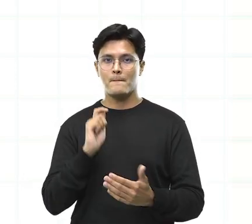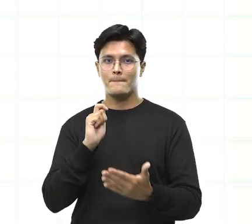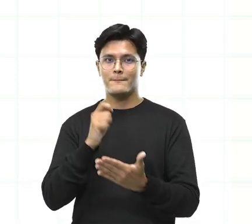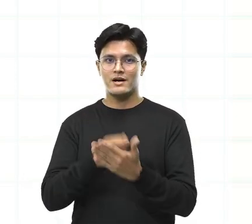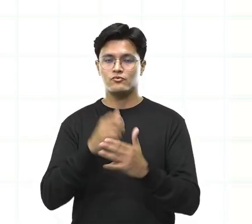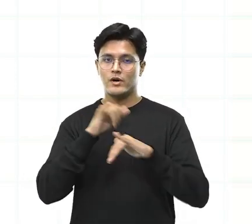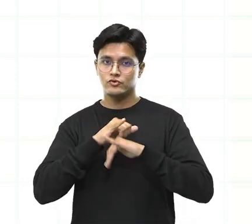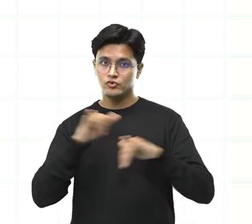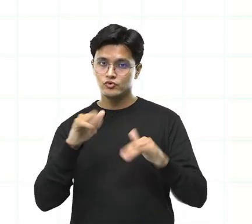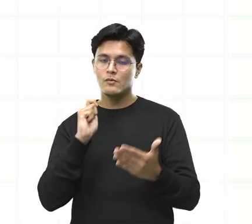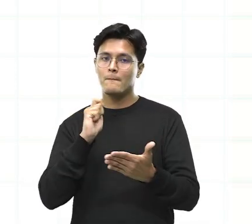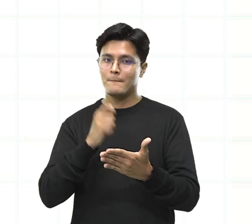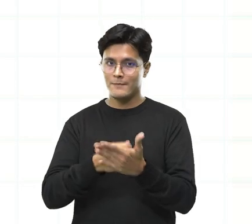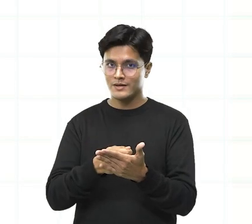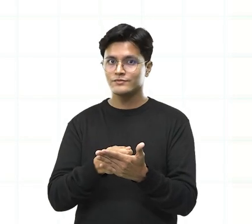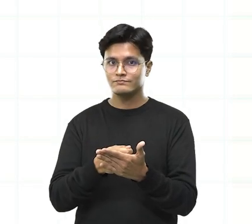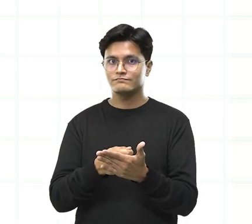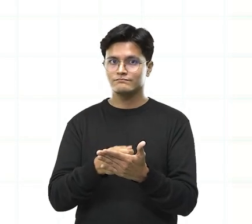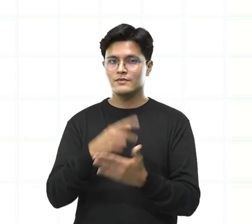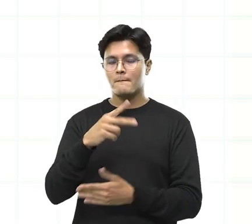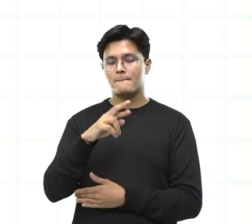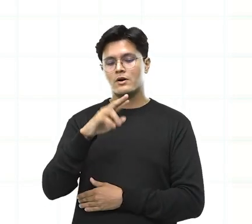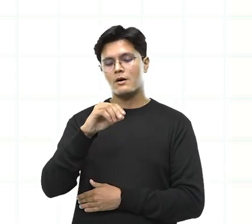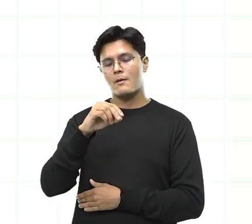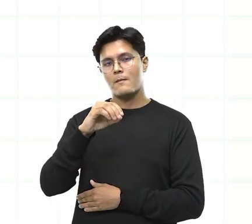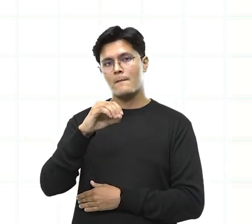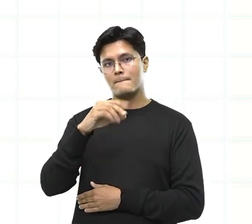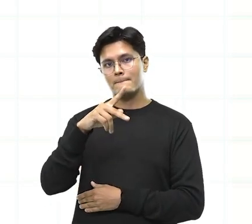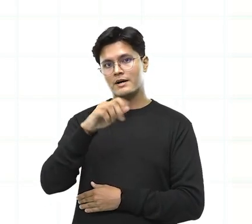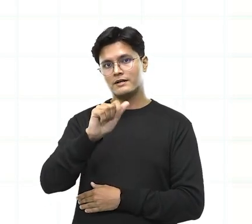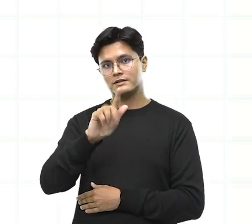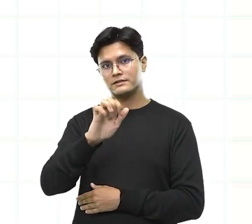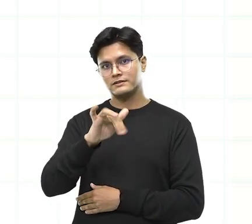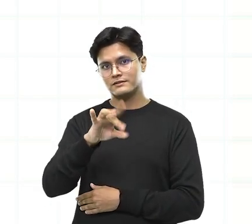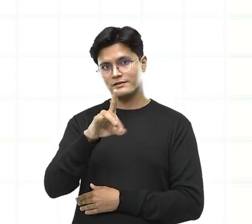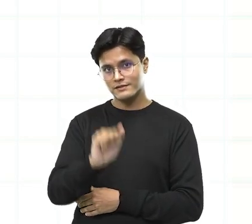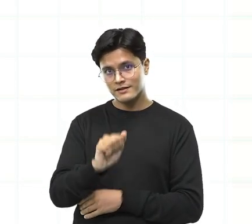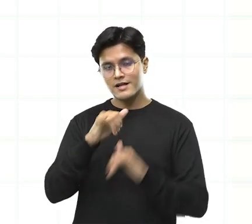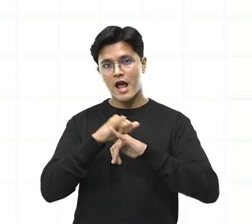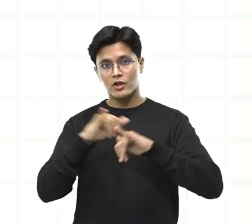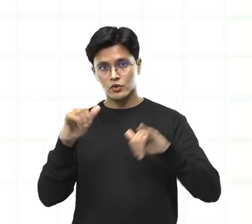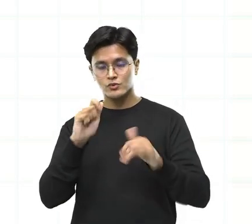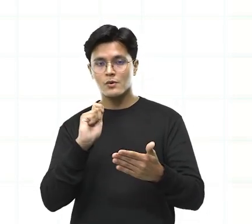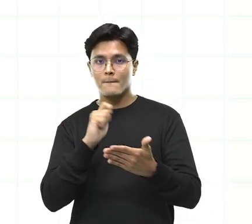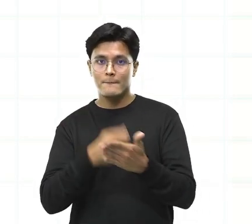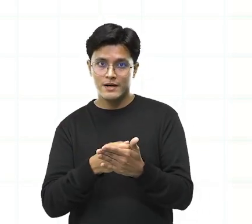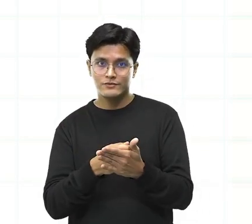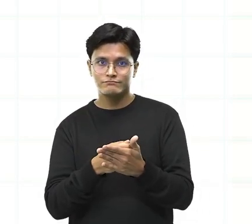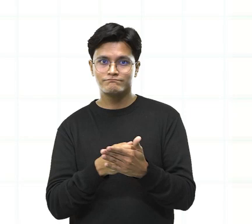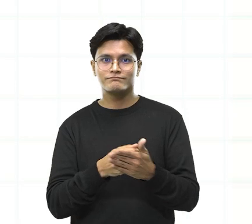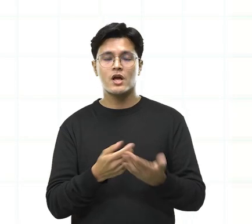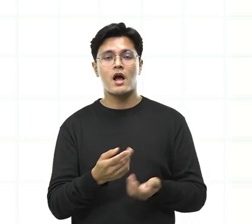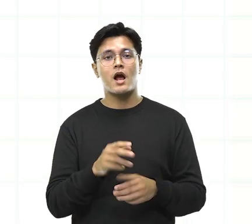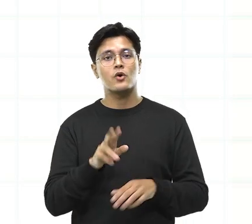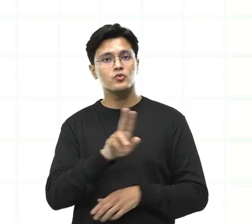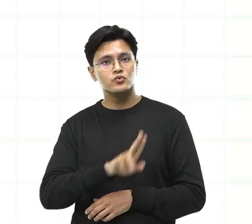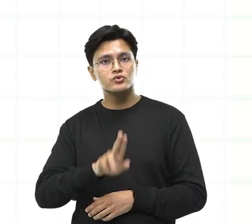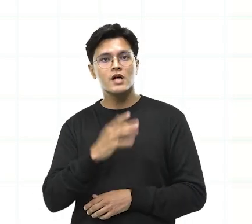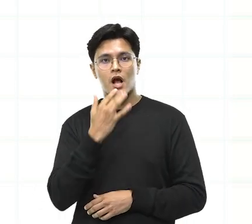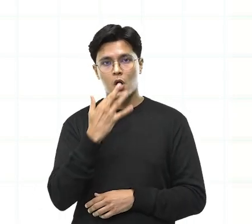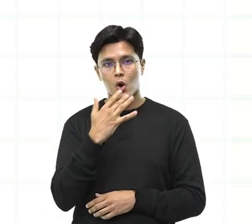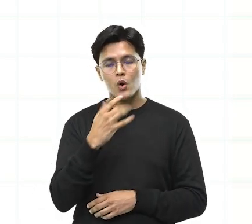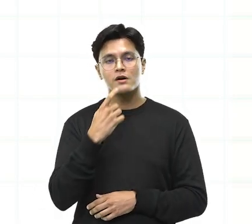pago. Então, a propaganda seria o anúncio pago. Em vermelho, então, a publicidade, né, circulei aqui